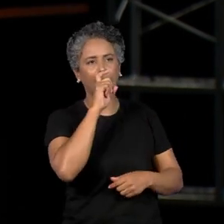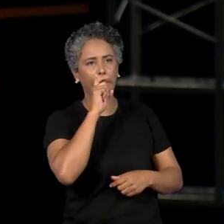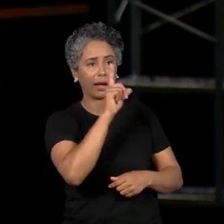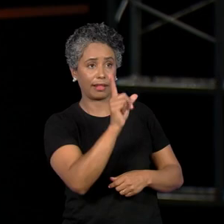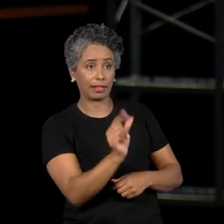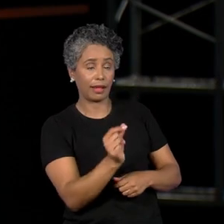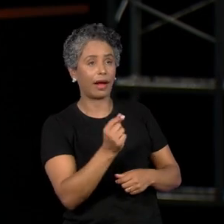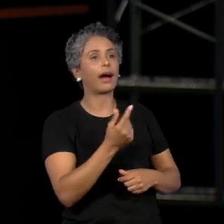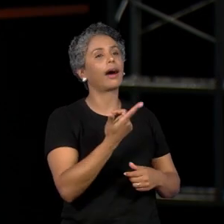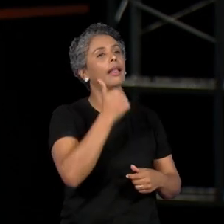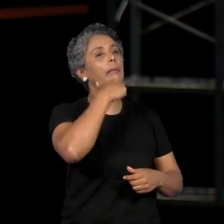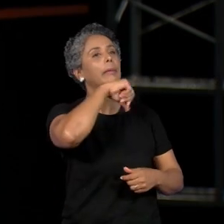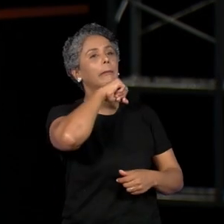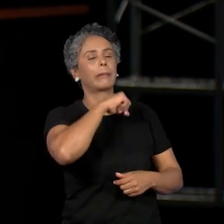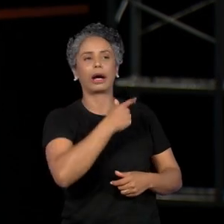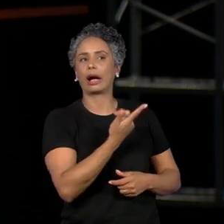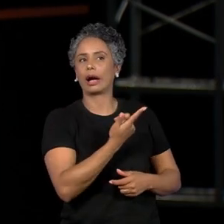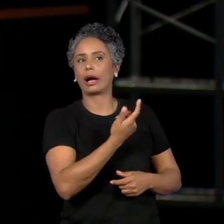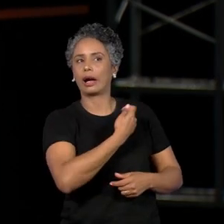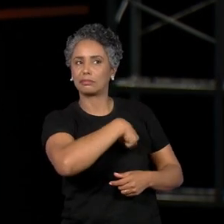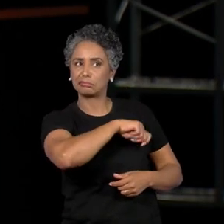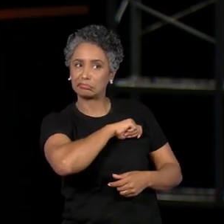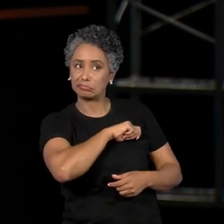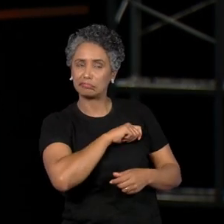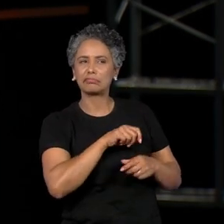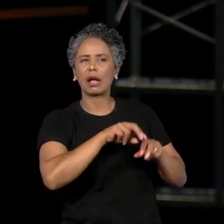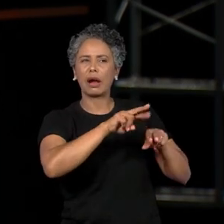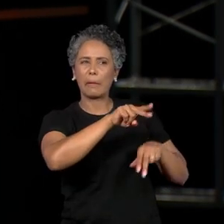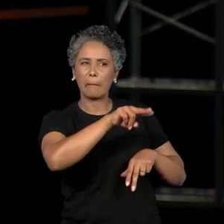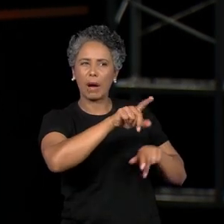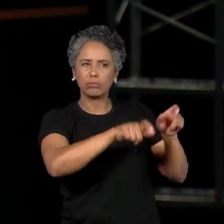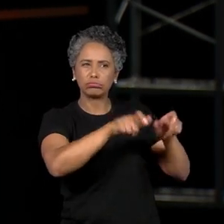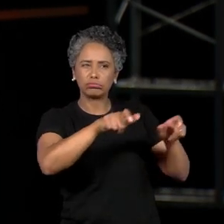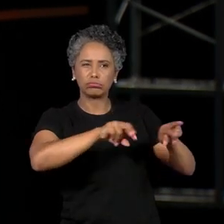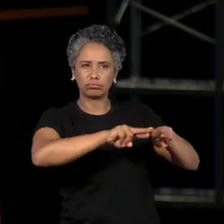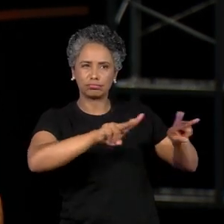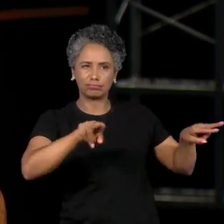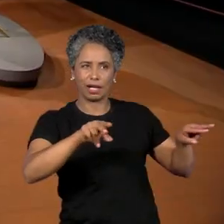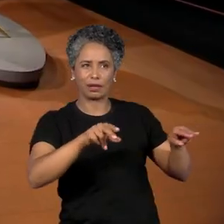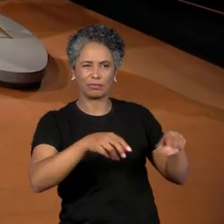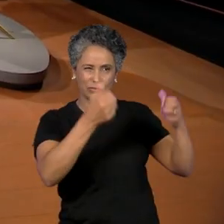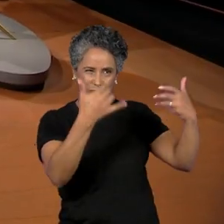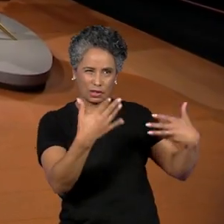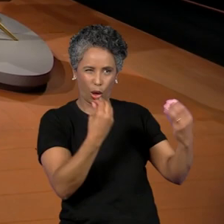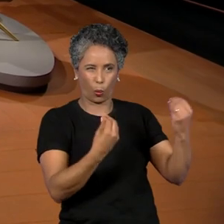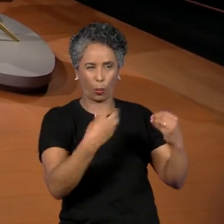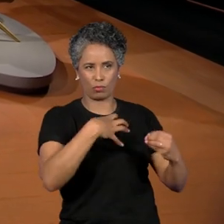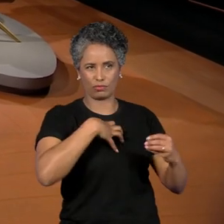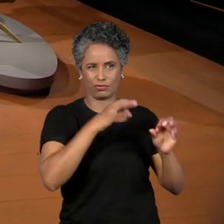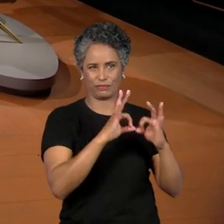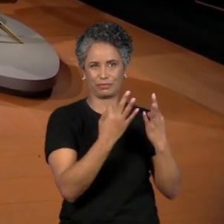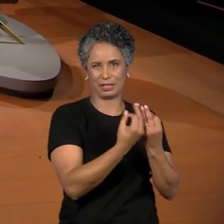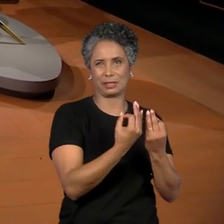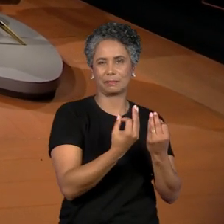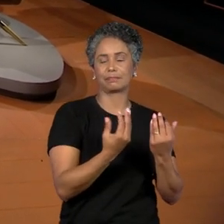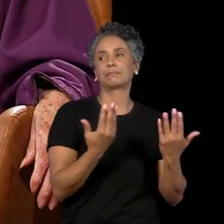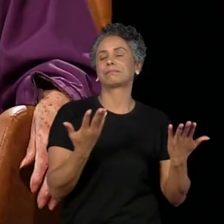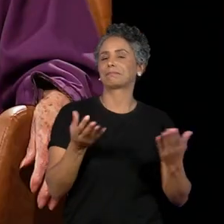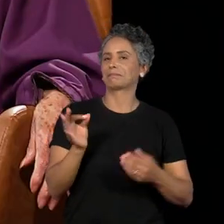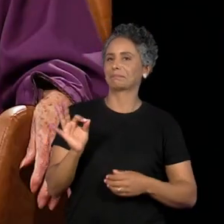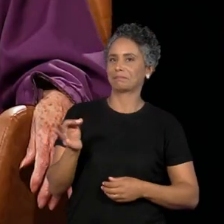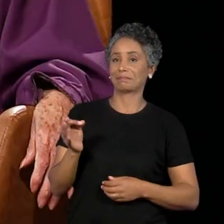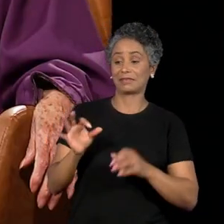e muitos irmãos. Então, para abrir esse programa, vamos contar um pouquinho sobre eles? Vim de uma família